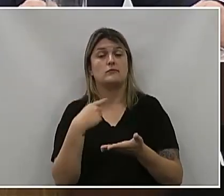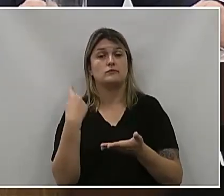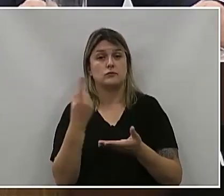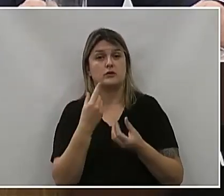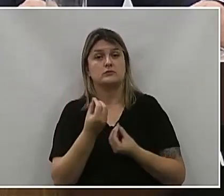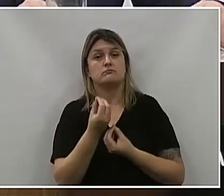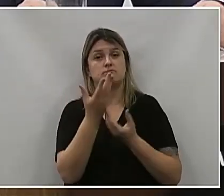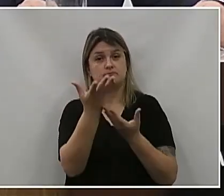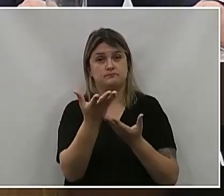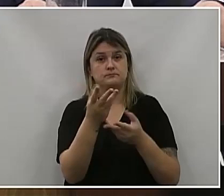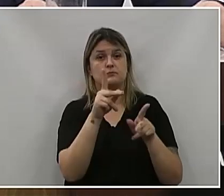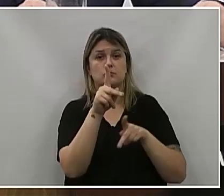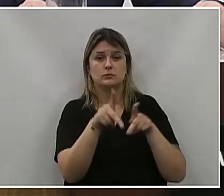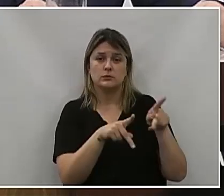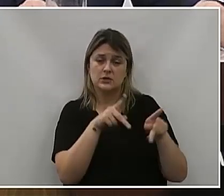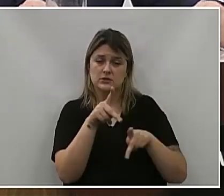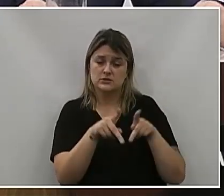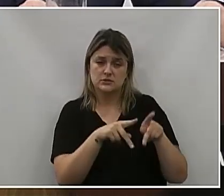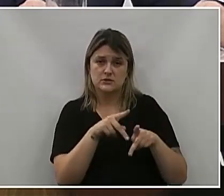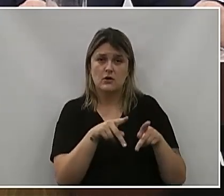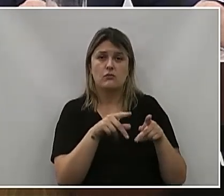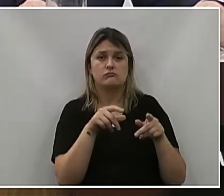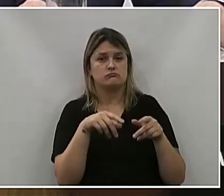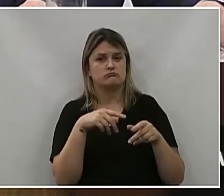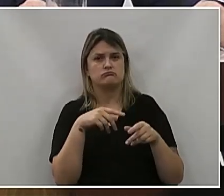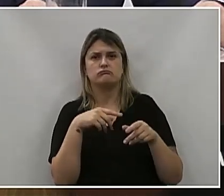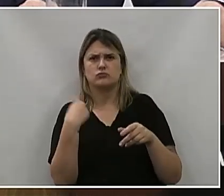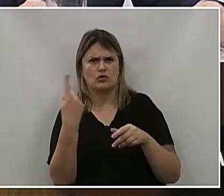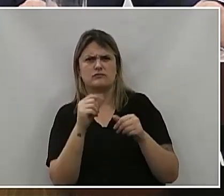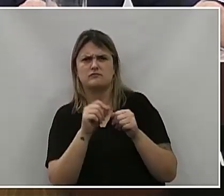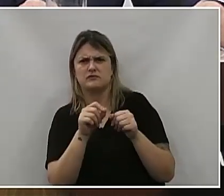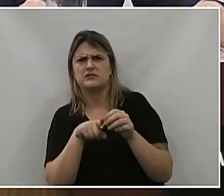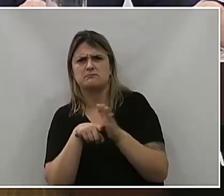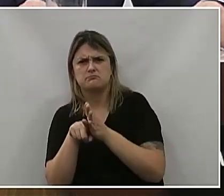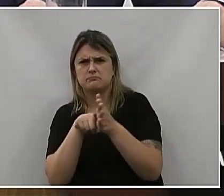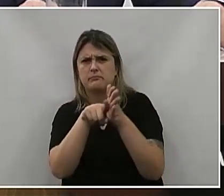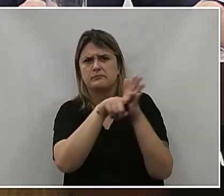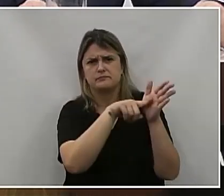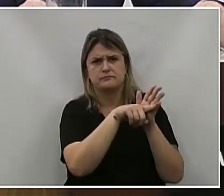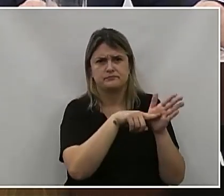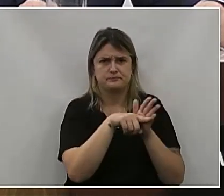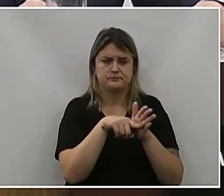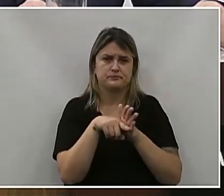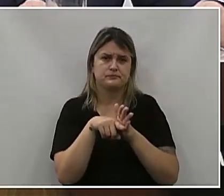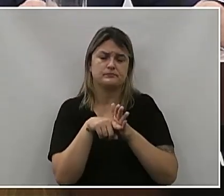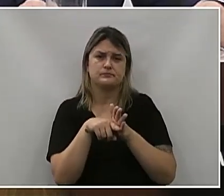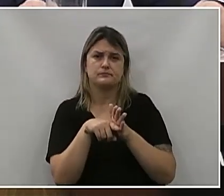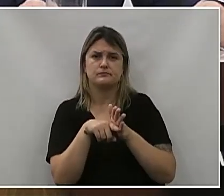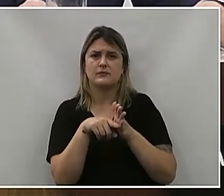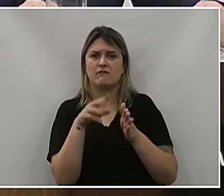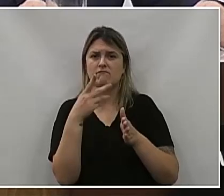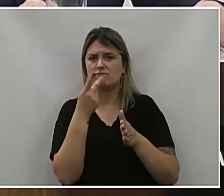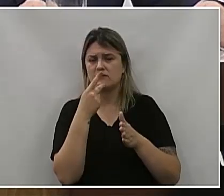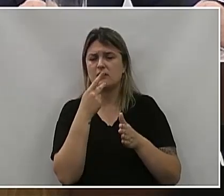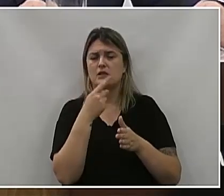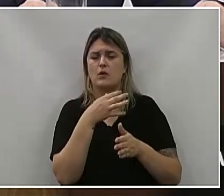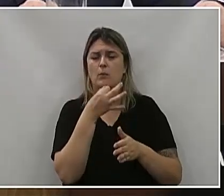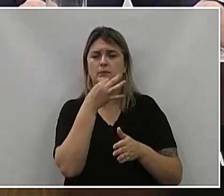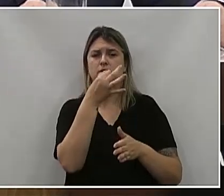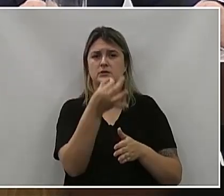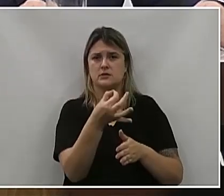voz. População que, através de diversas pesquisas feitas por variados institutos, invariavelmente reitera sua